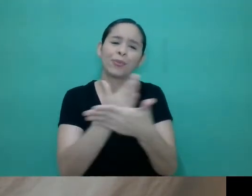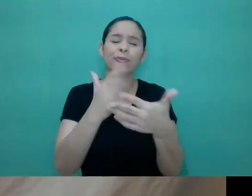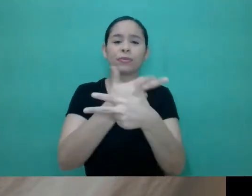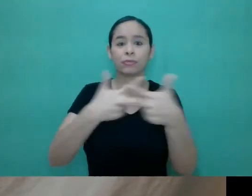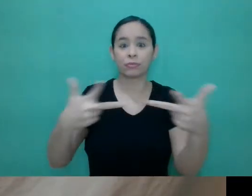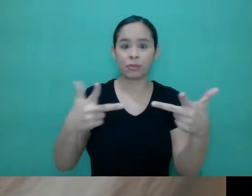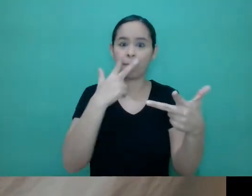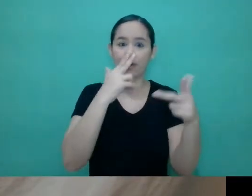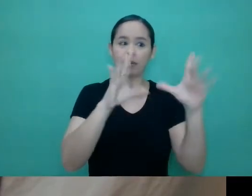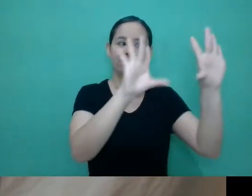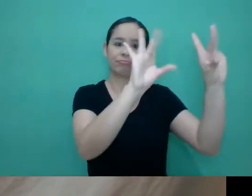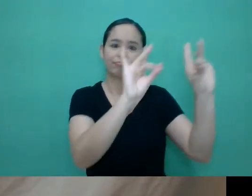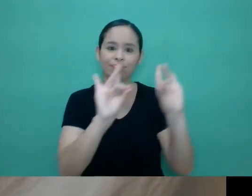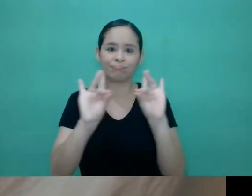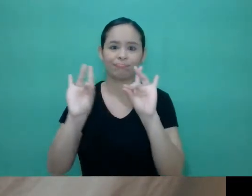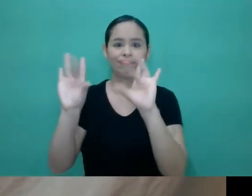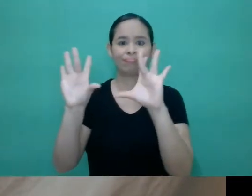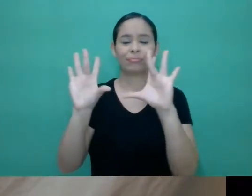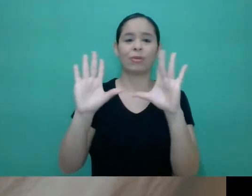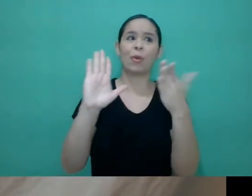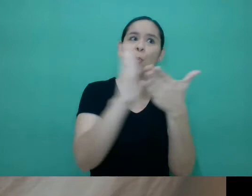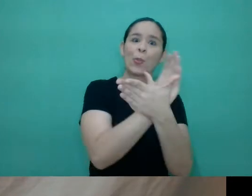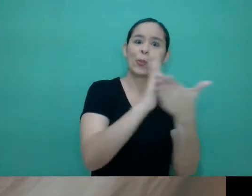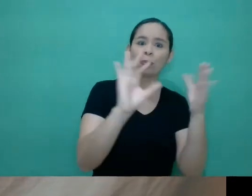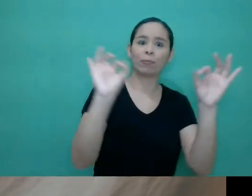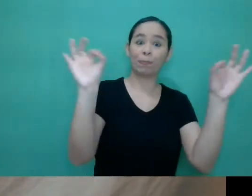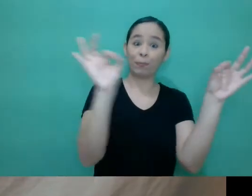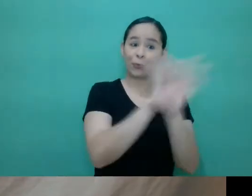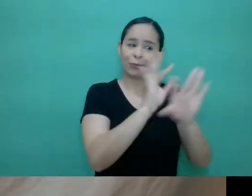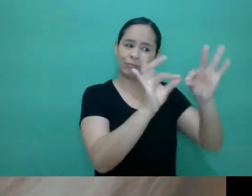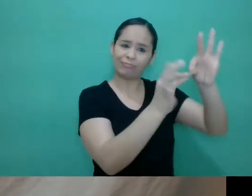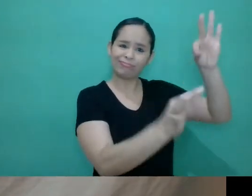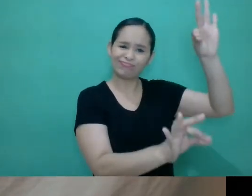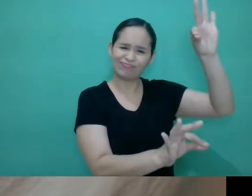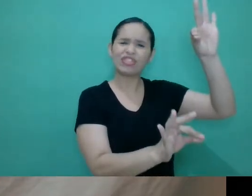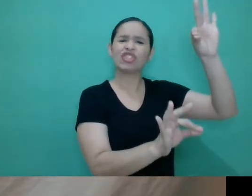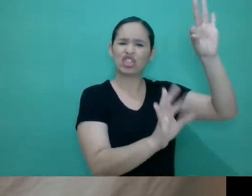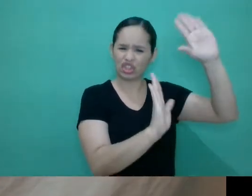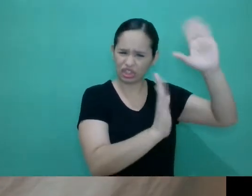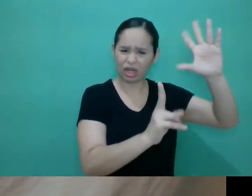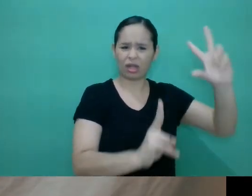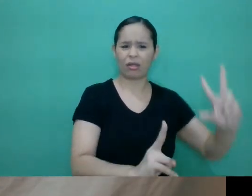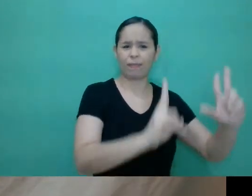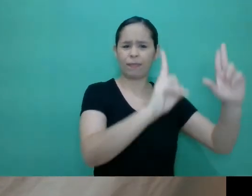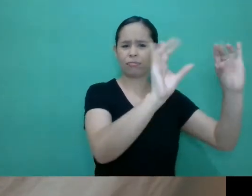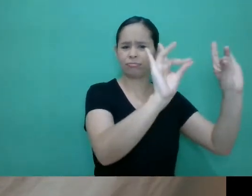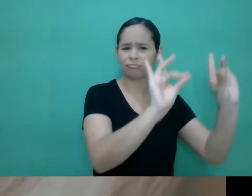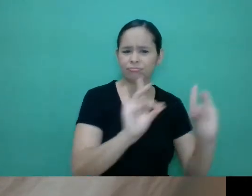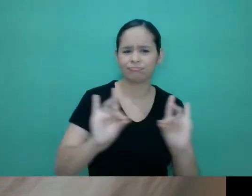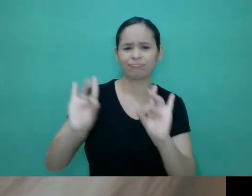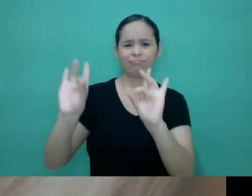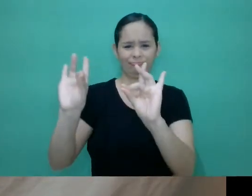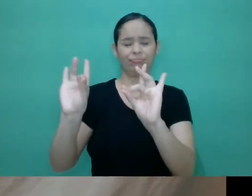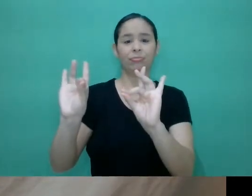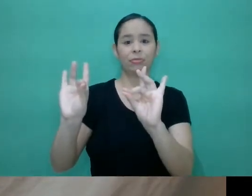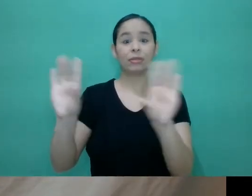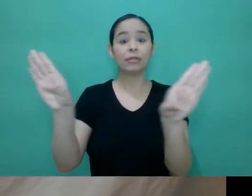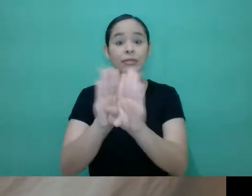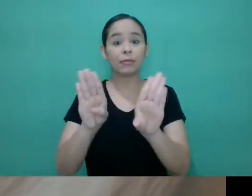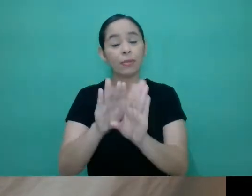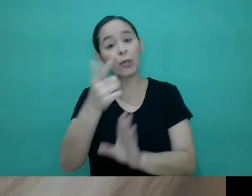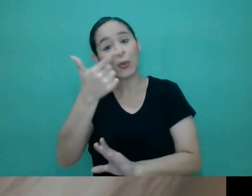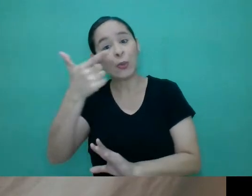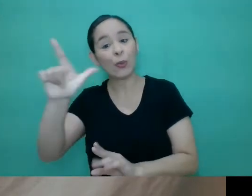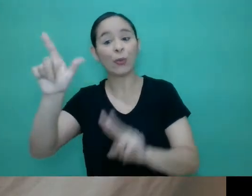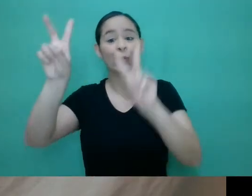faz a colagem de algumas falas, de alguns textos que já foram ditos, né, e de temas que são despejados